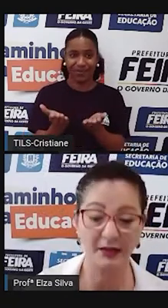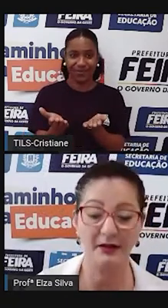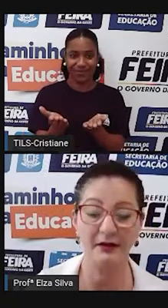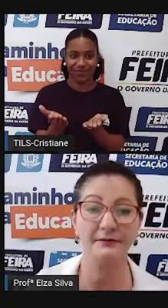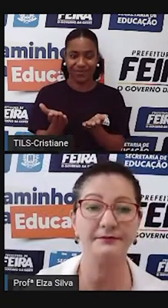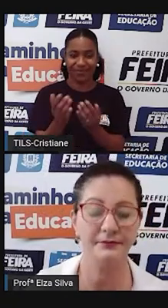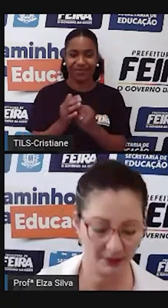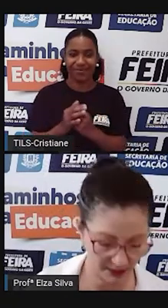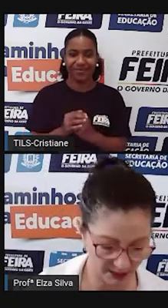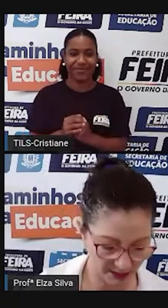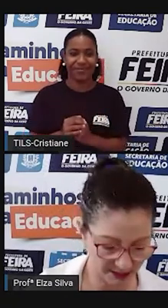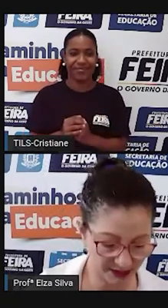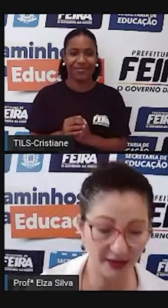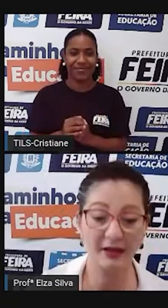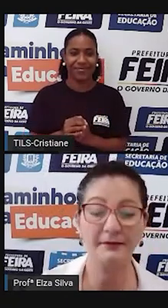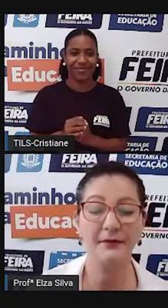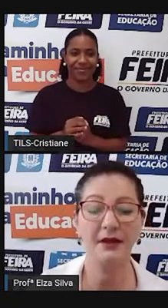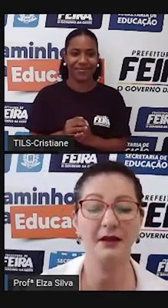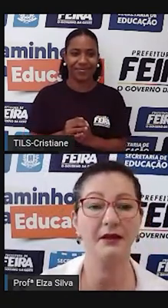T-A-B-L-E.